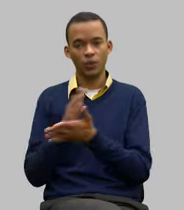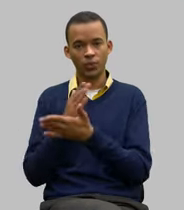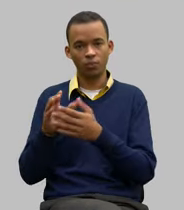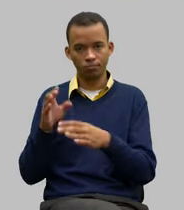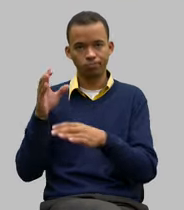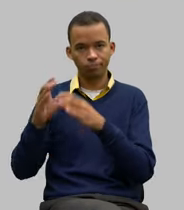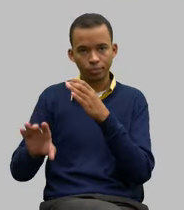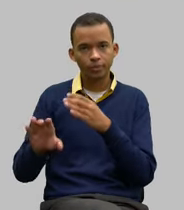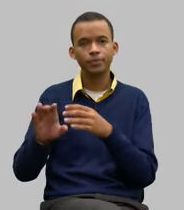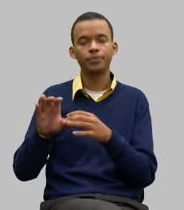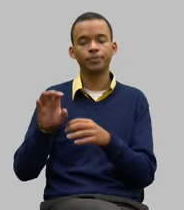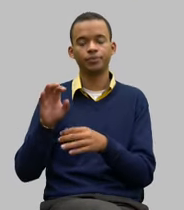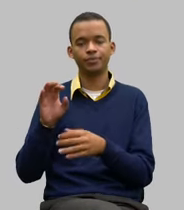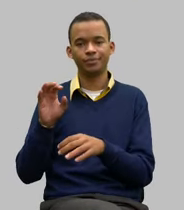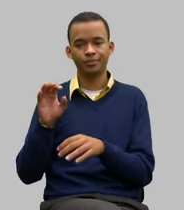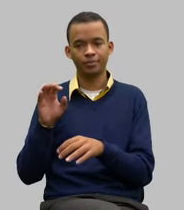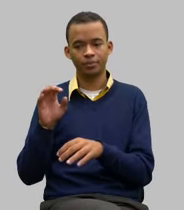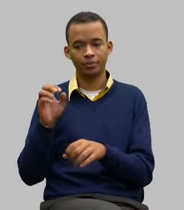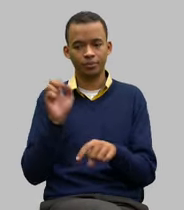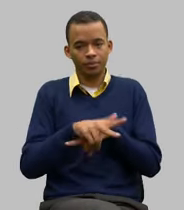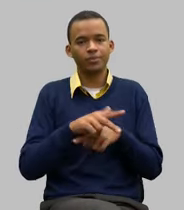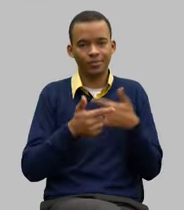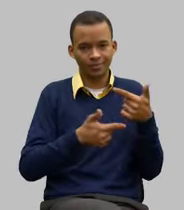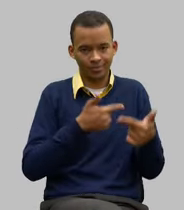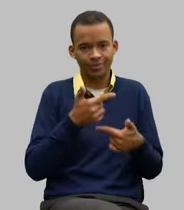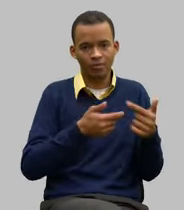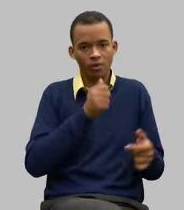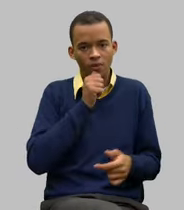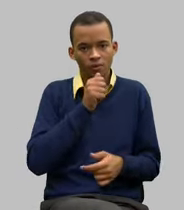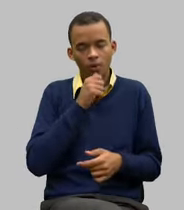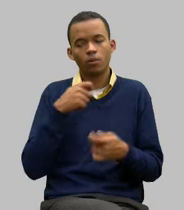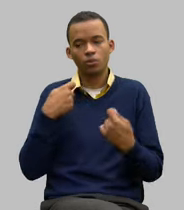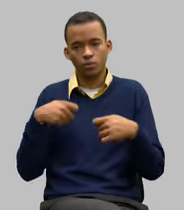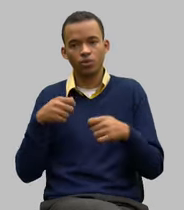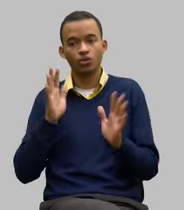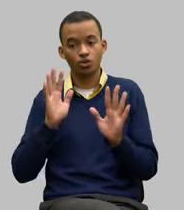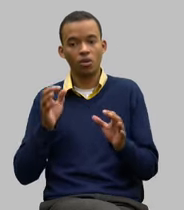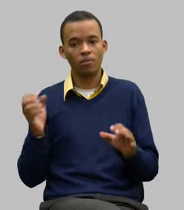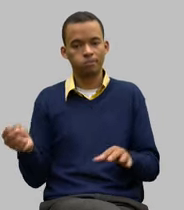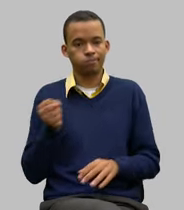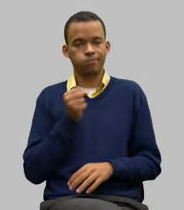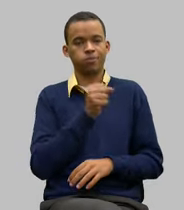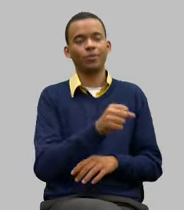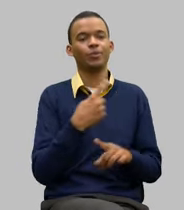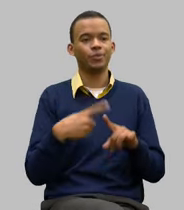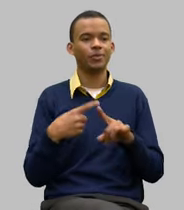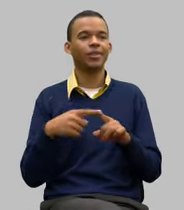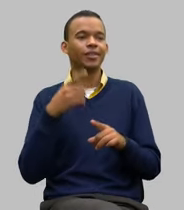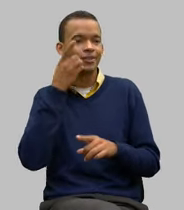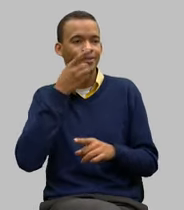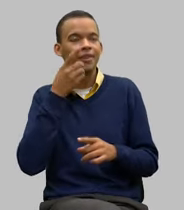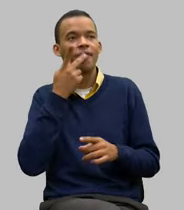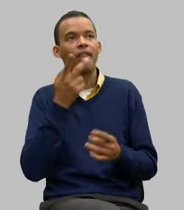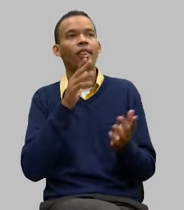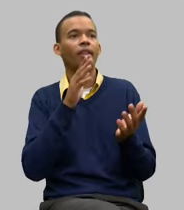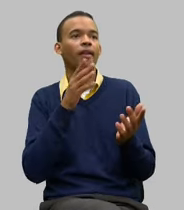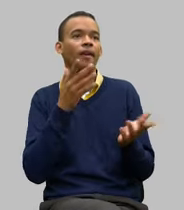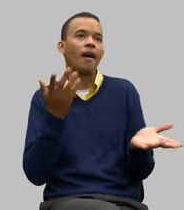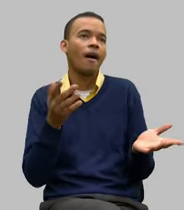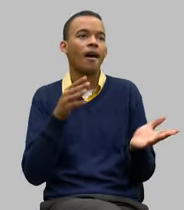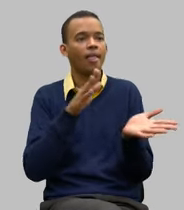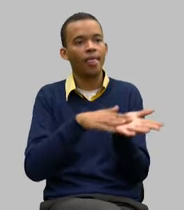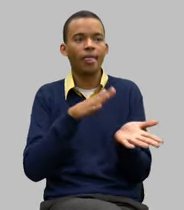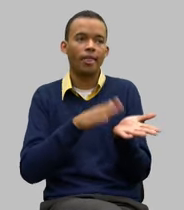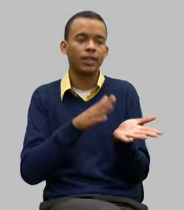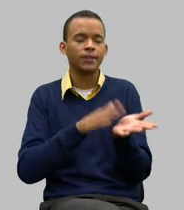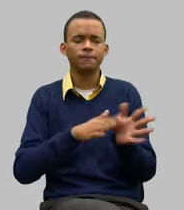é uma grande notícia que o secretário traz porque de vez em quando eles fala aqui pô Deputado Eu Senhor só cobra o senhor não né não a gente a gente